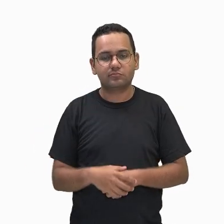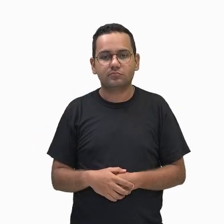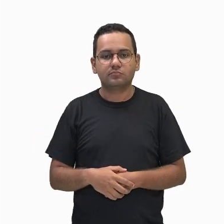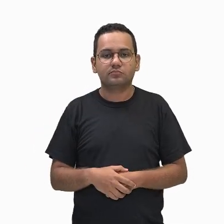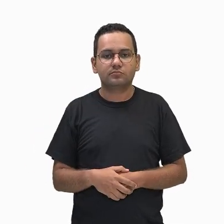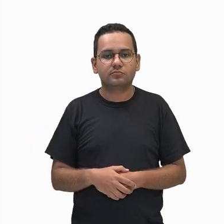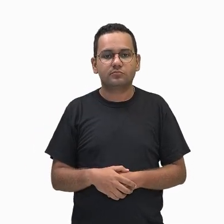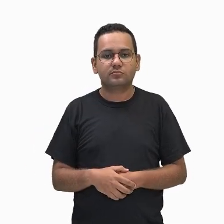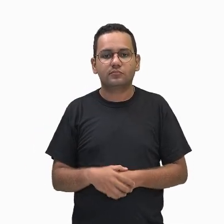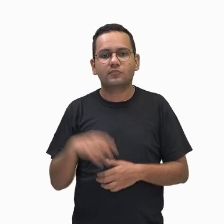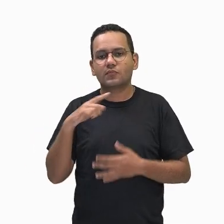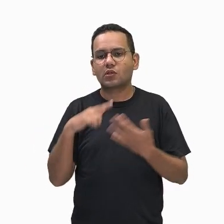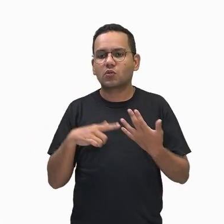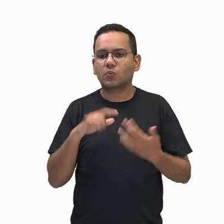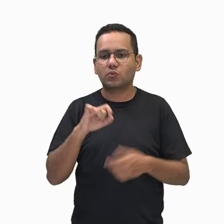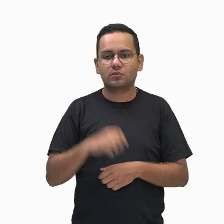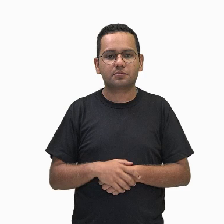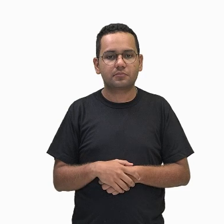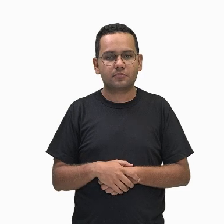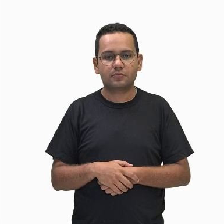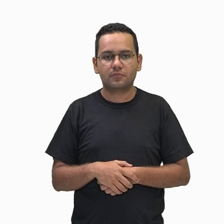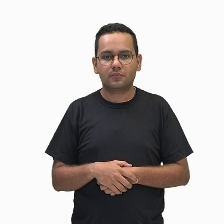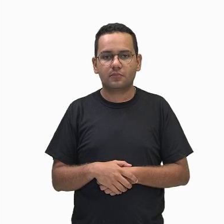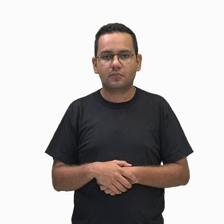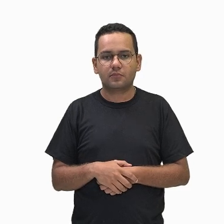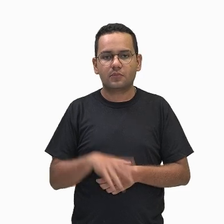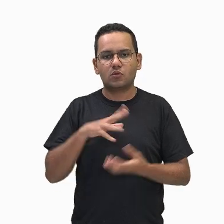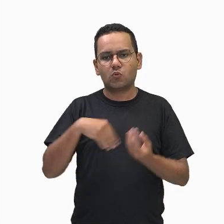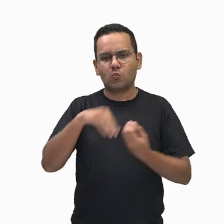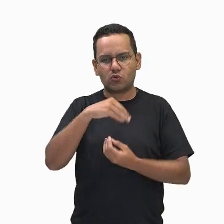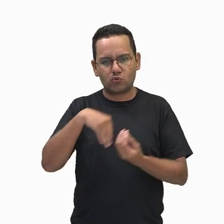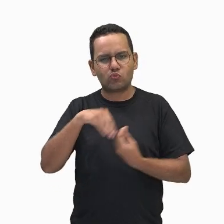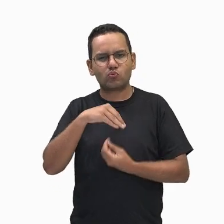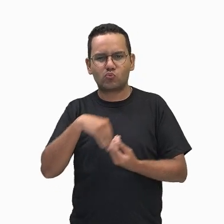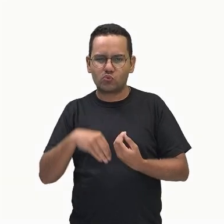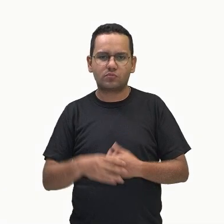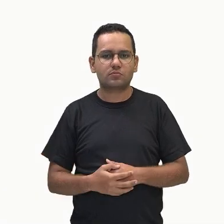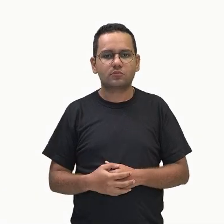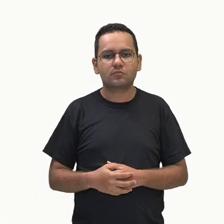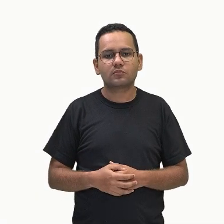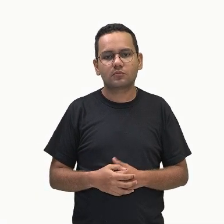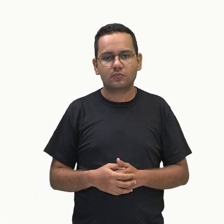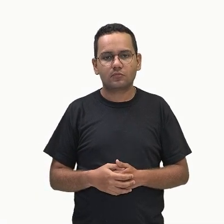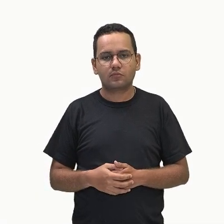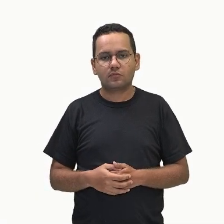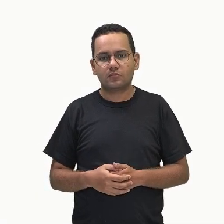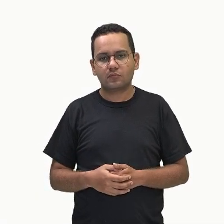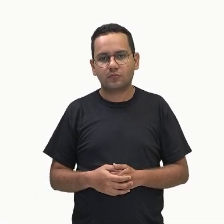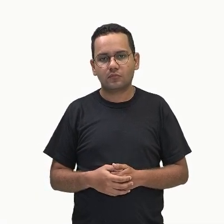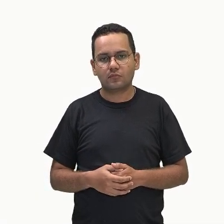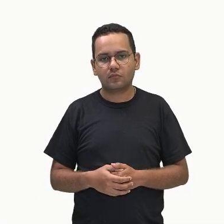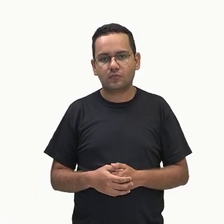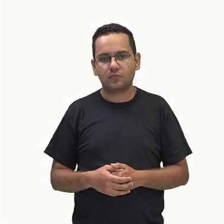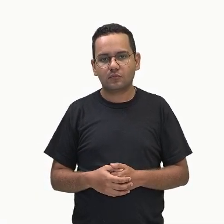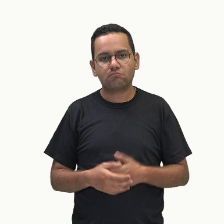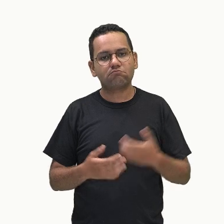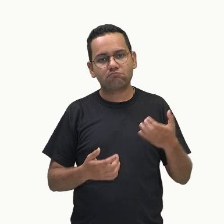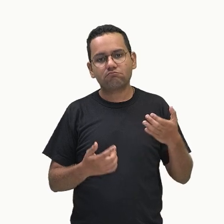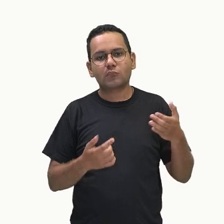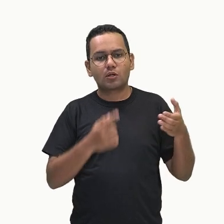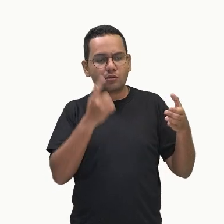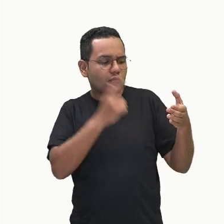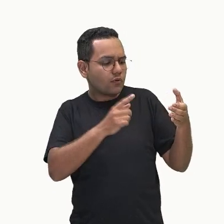são tipos, melhor dizendo, tipos específicos de misturas